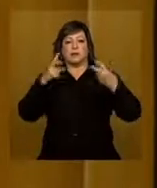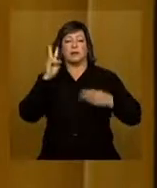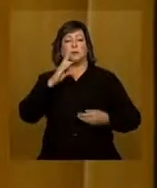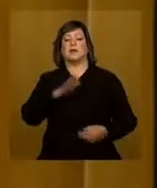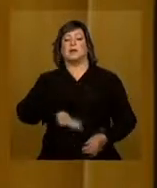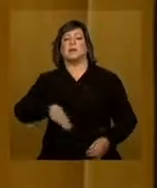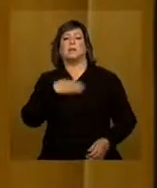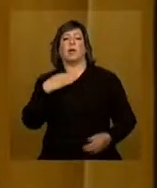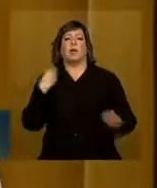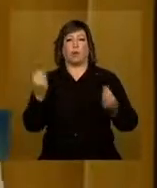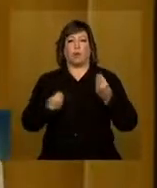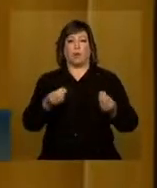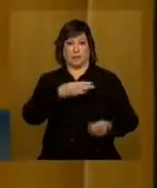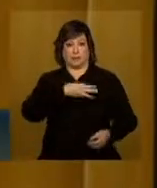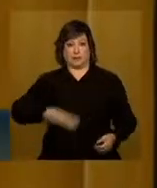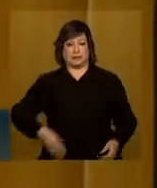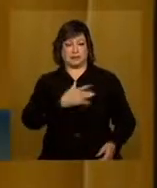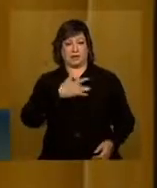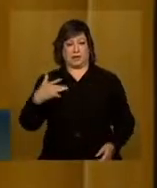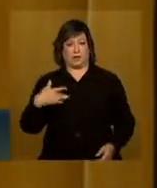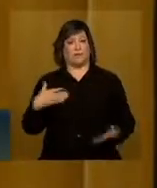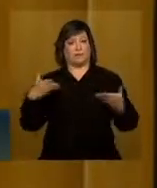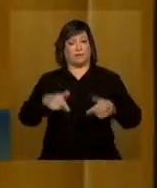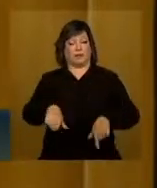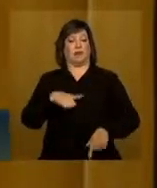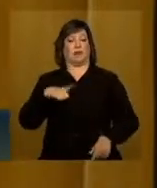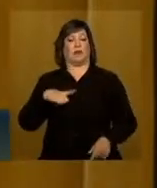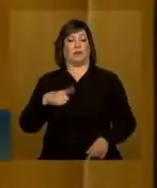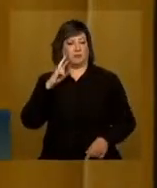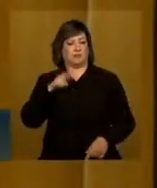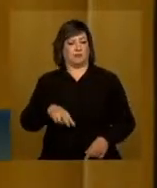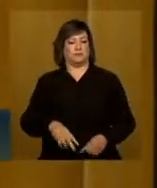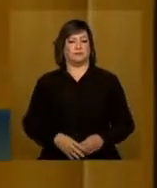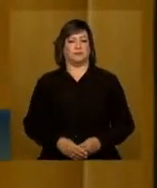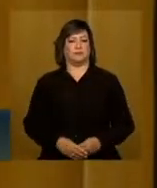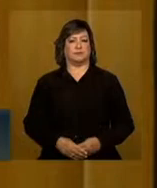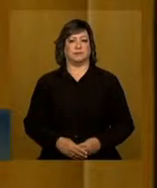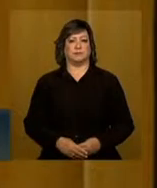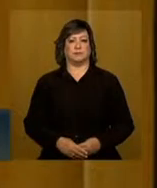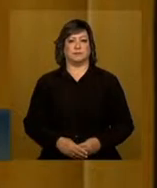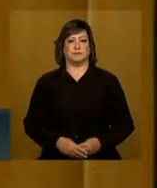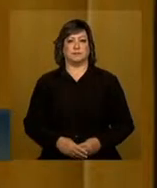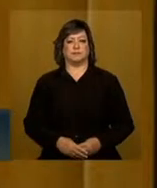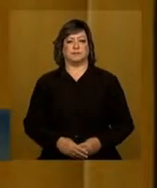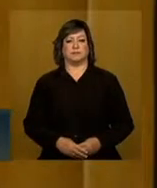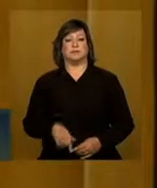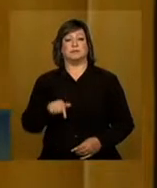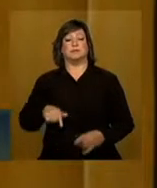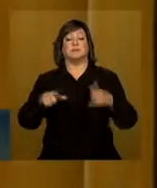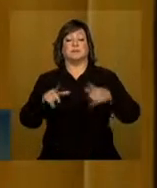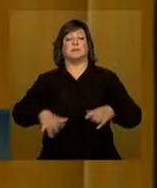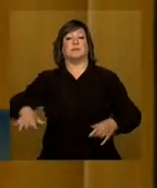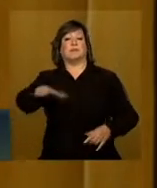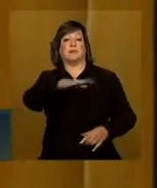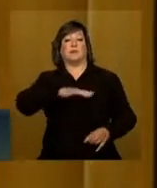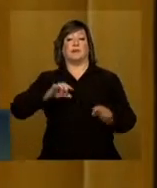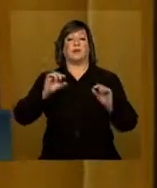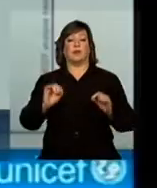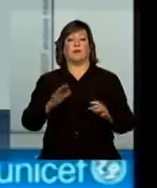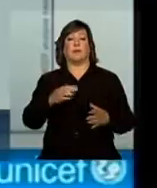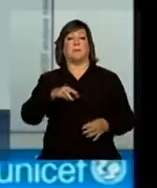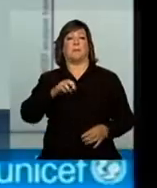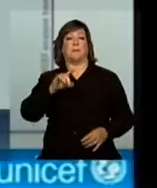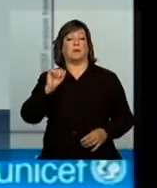infantil. O ministro da Saúde, Alexandre Padilha, participa. Acompanhe. Com a região e a média mundial. Vou